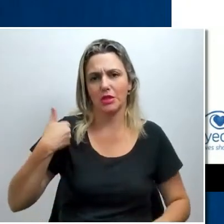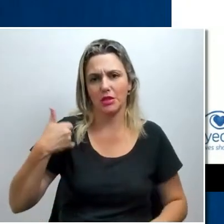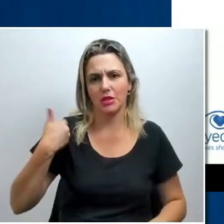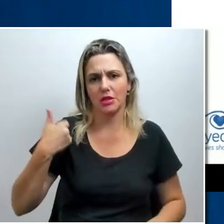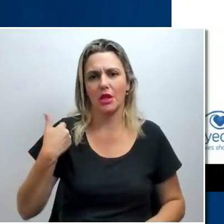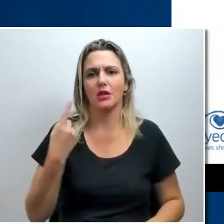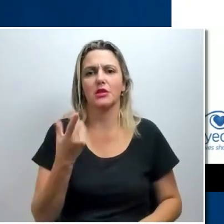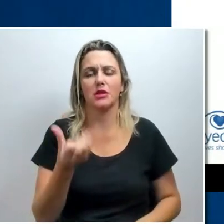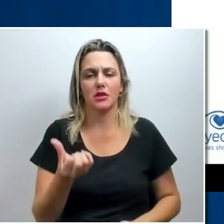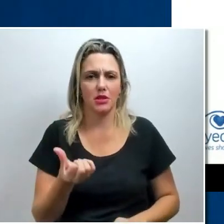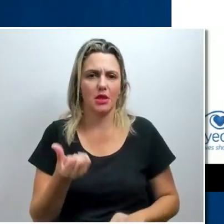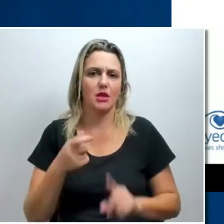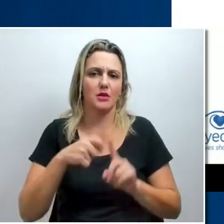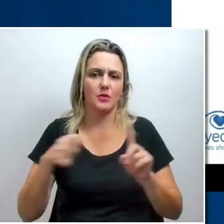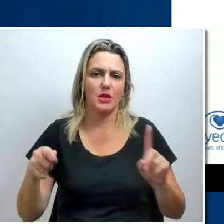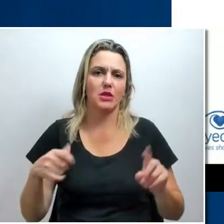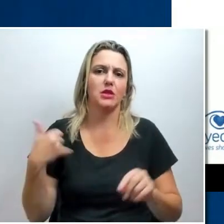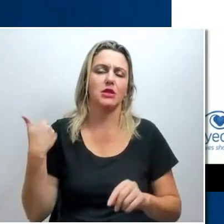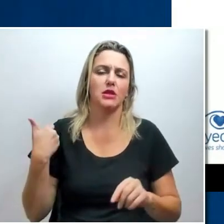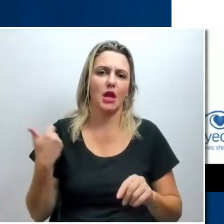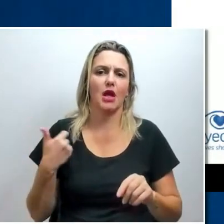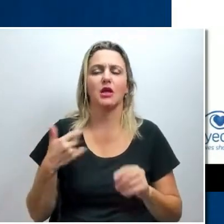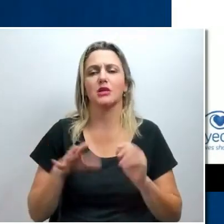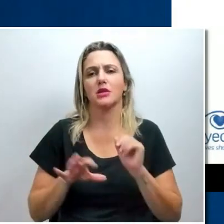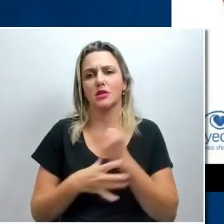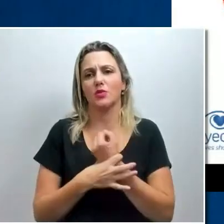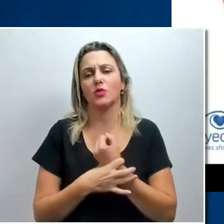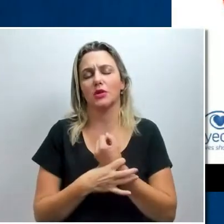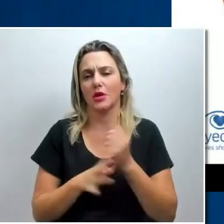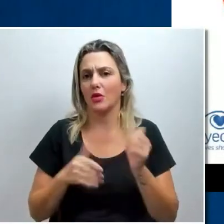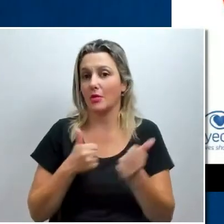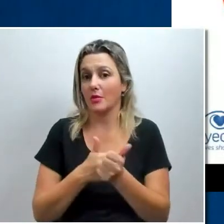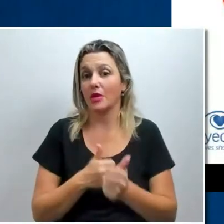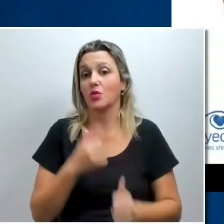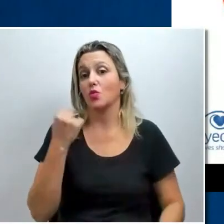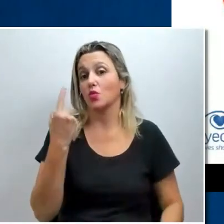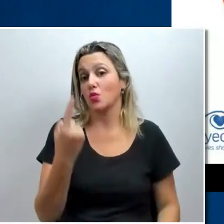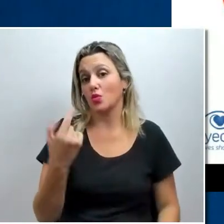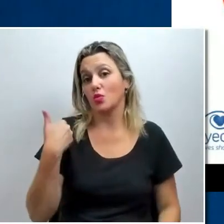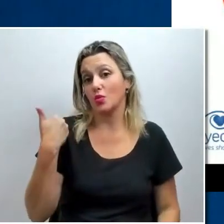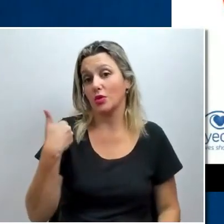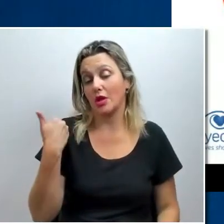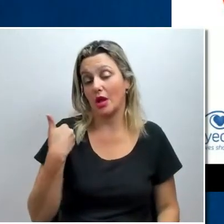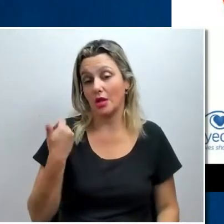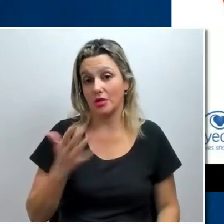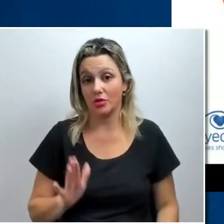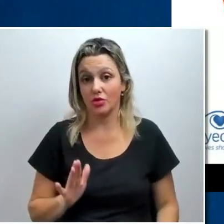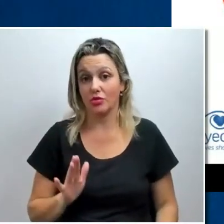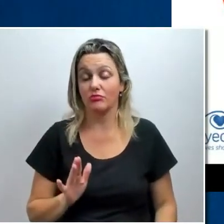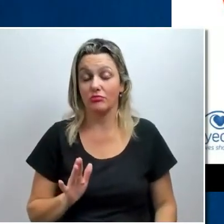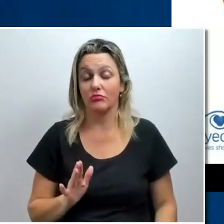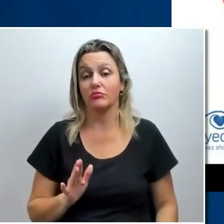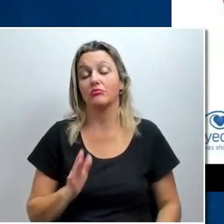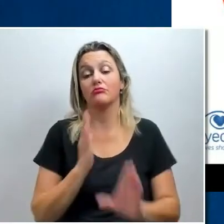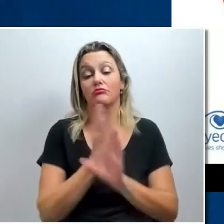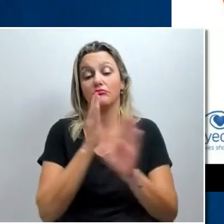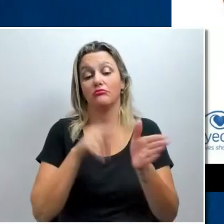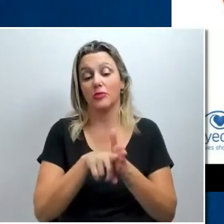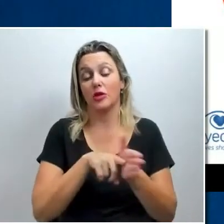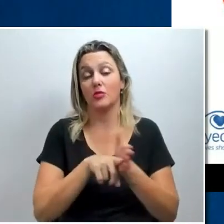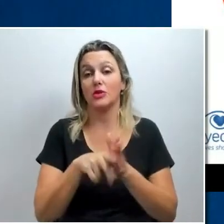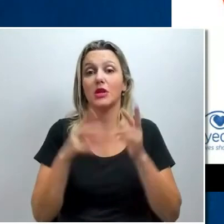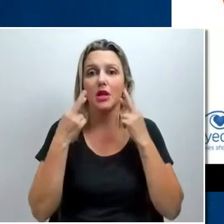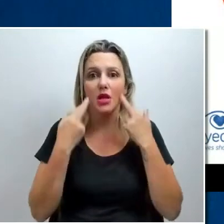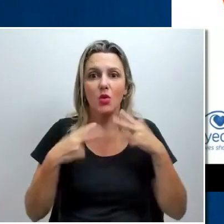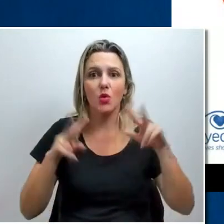nos levando mais próximos dos 12 meses de idade, né? Então, o problema é que nós temos que reconhecer os sinais precocemente para